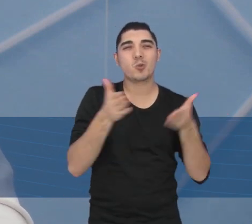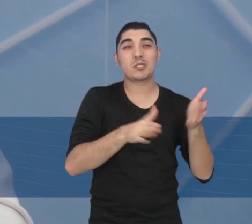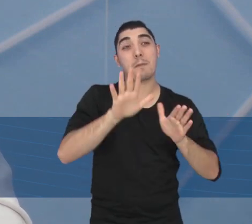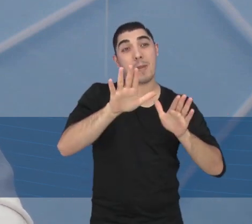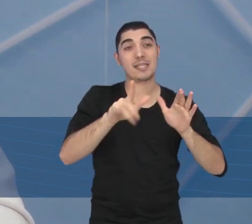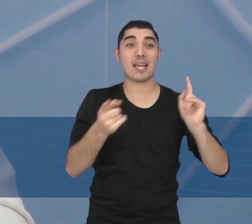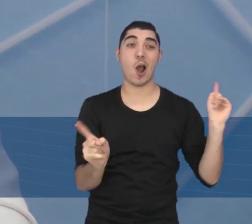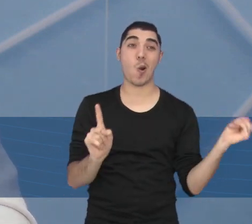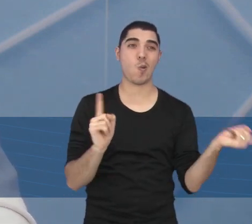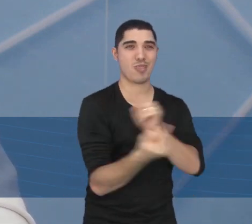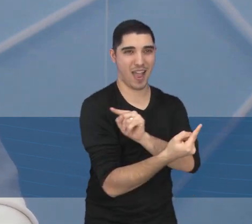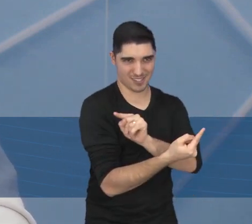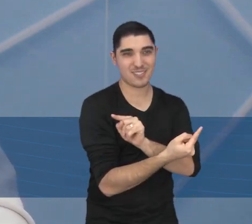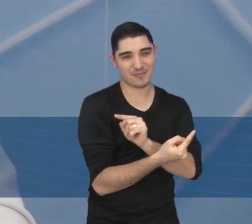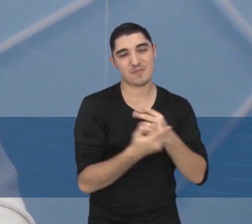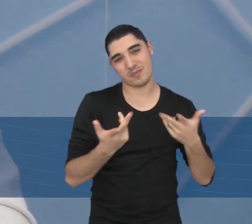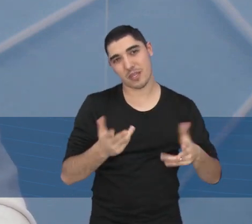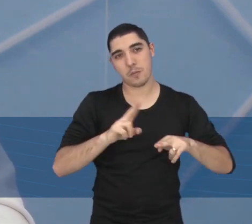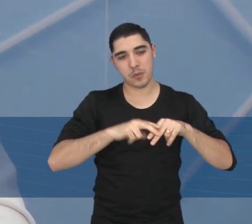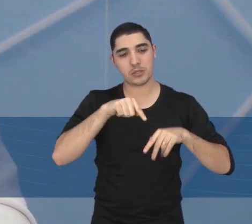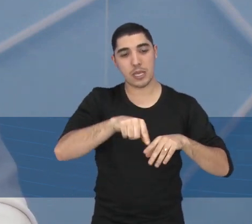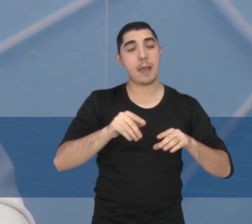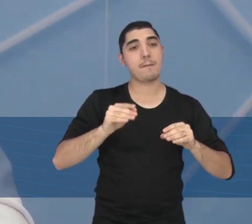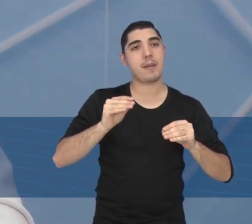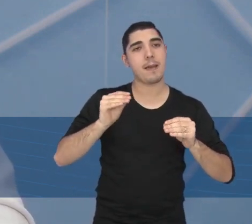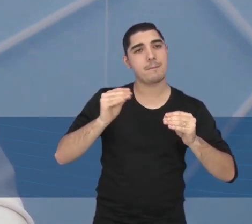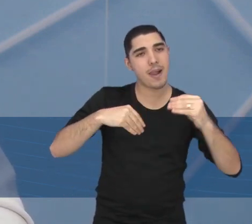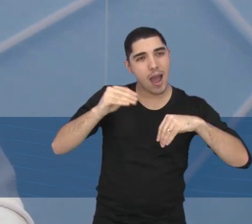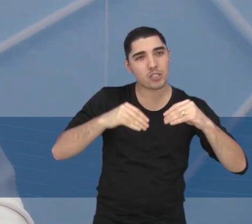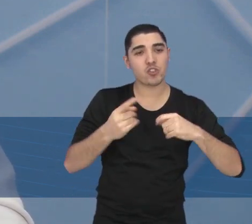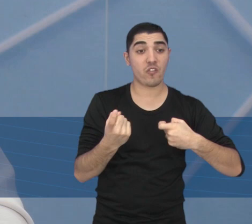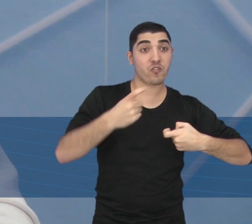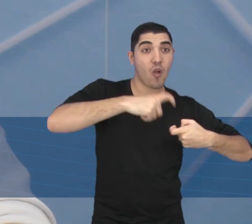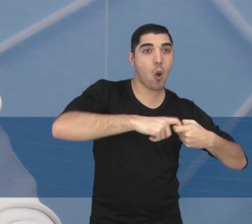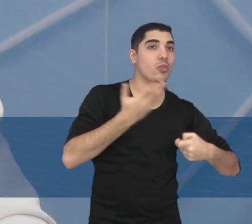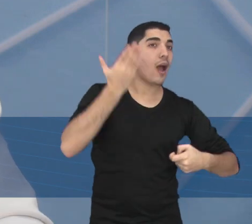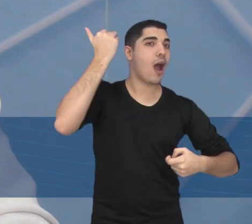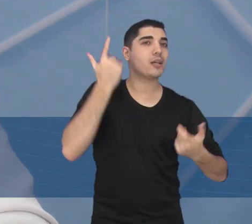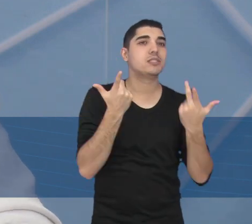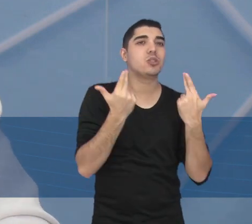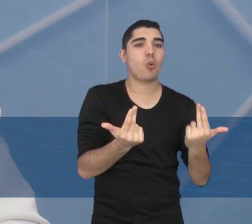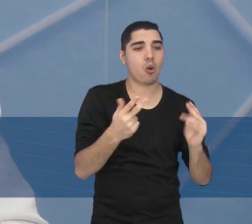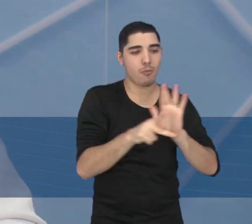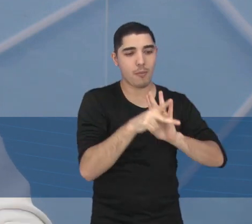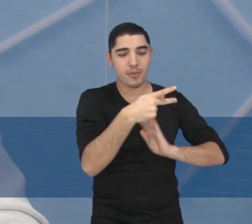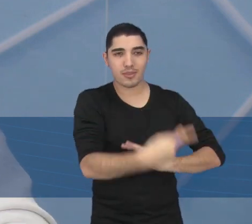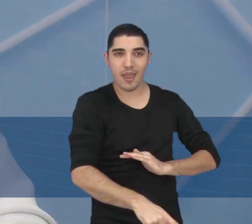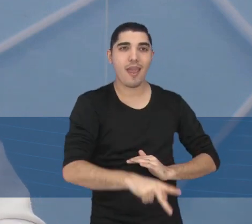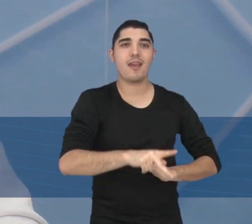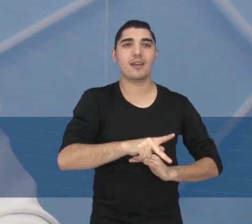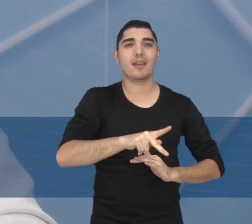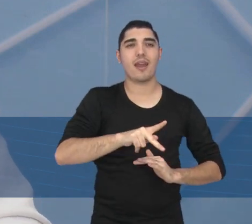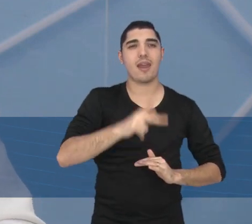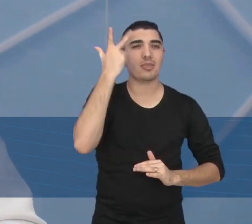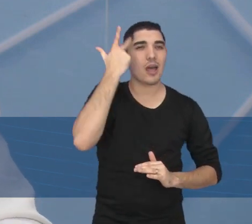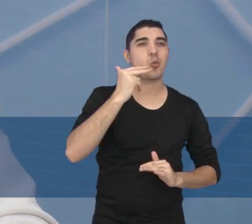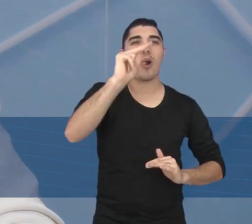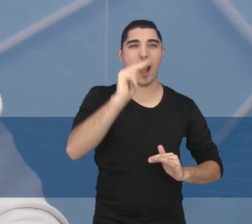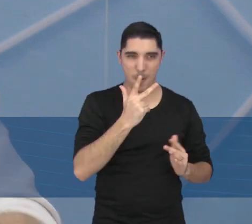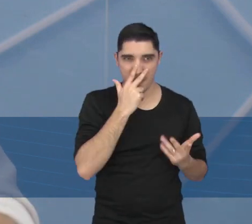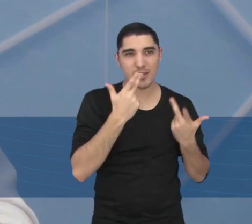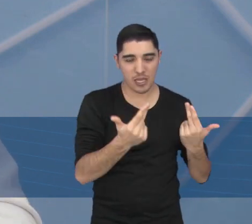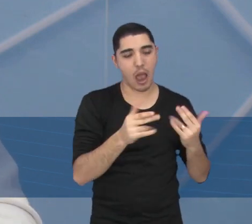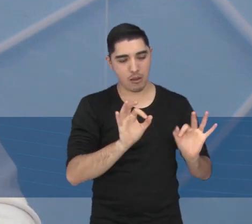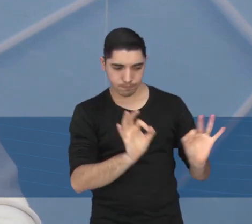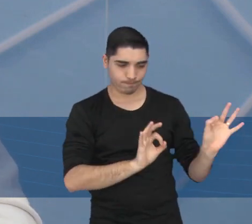de reciclagem, que vai transformar isso em matéria-prima. Então o plástico volta a ser pellet, os metais vão ser derretidos, né, transformados então em barras e lingotes,